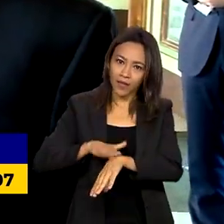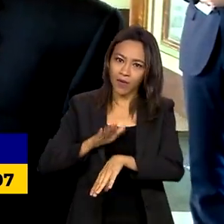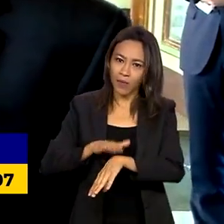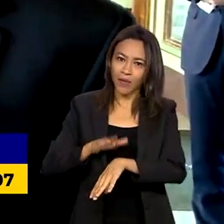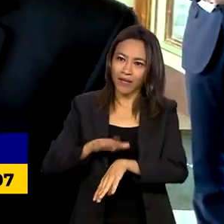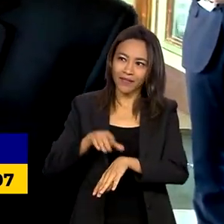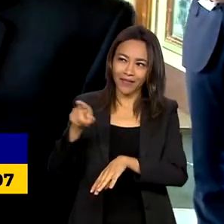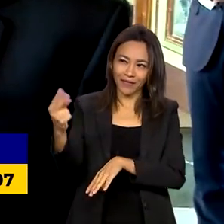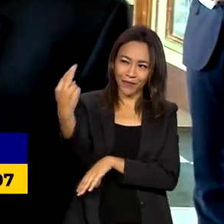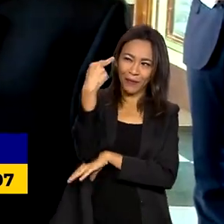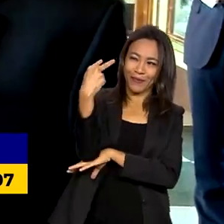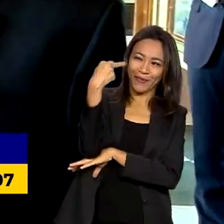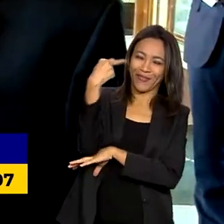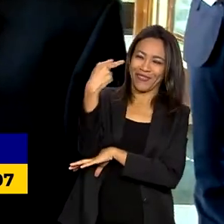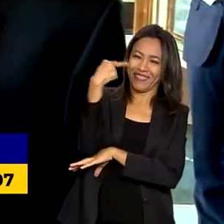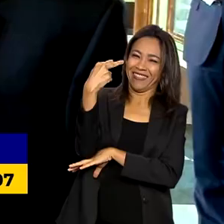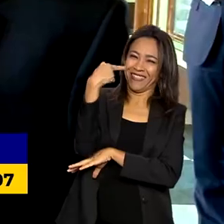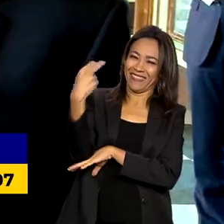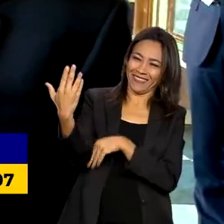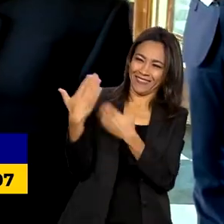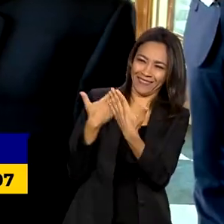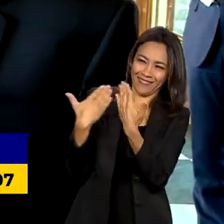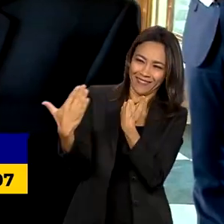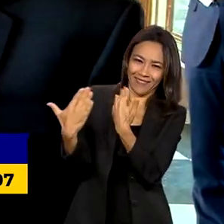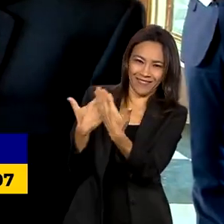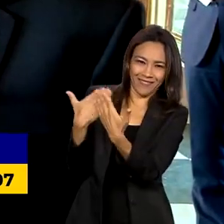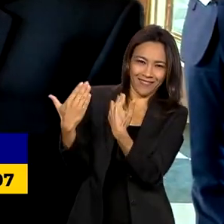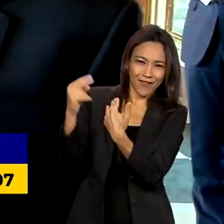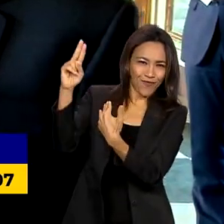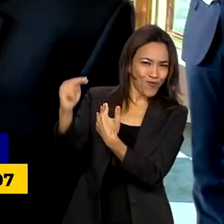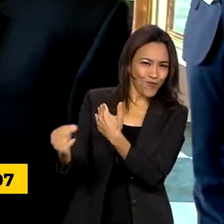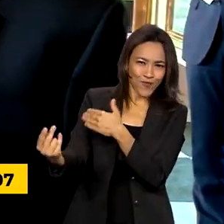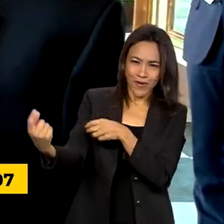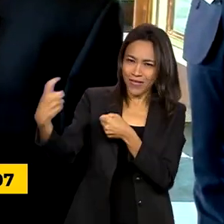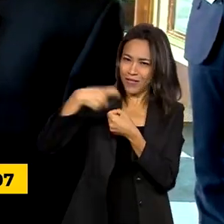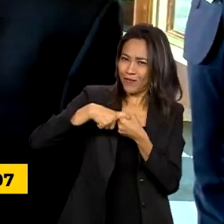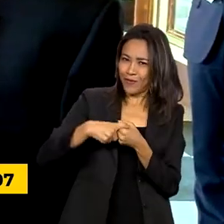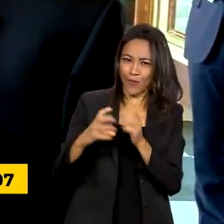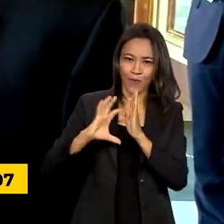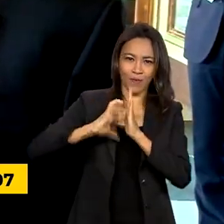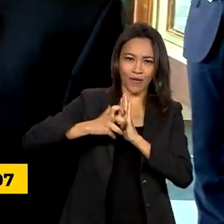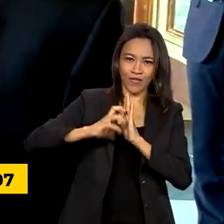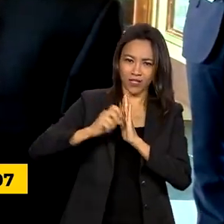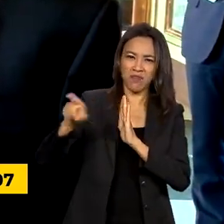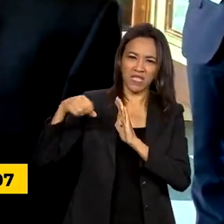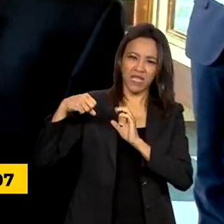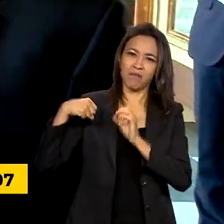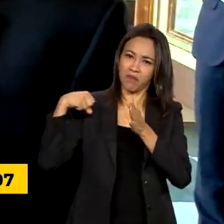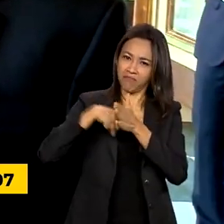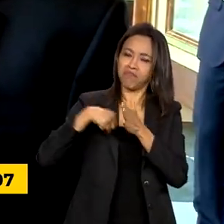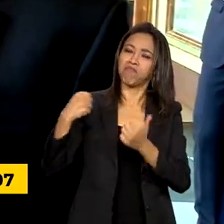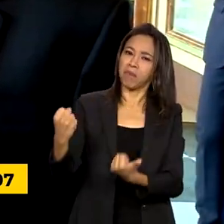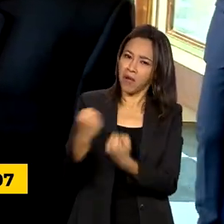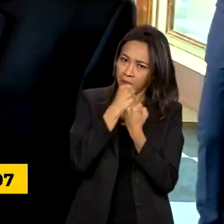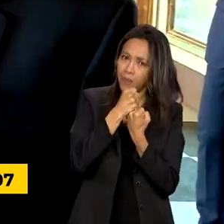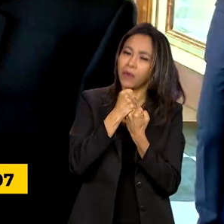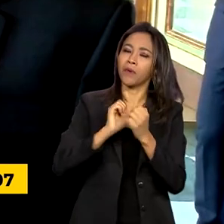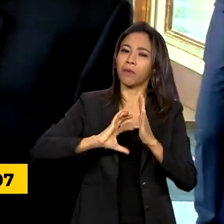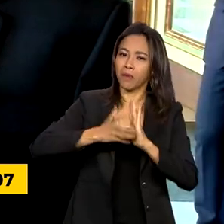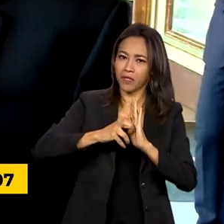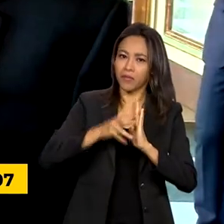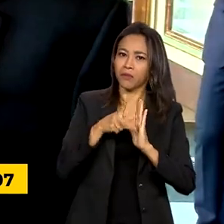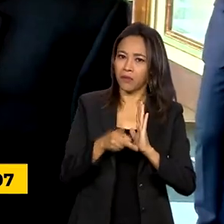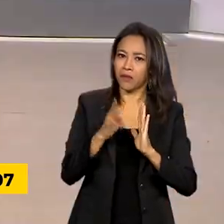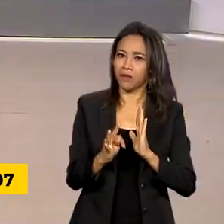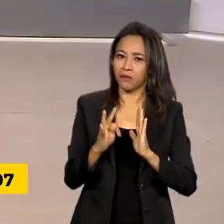ficou simpático ao PT, apesar de nunca ter se filiado ao PT, mas sempre defendeu o PT em todas as